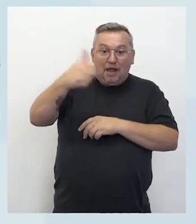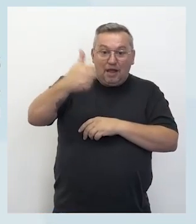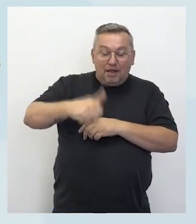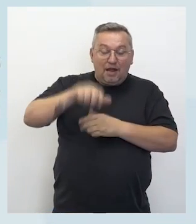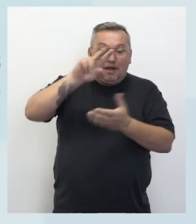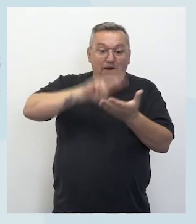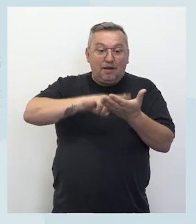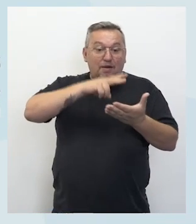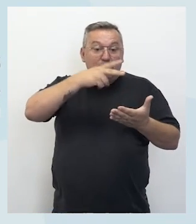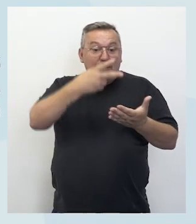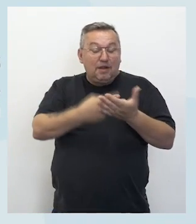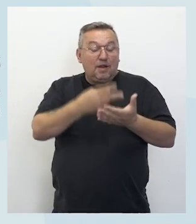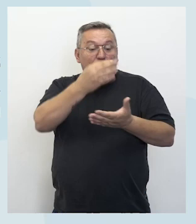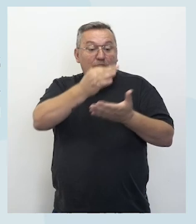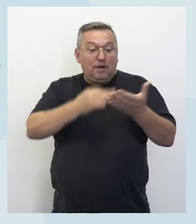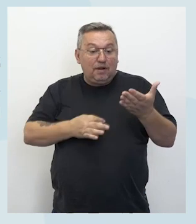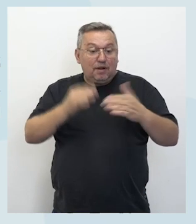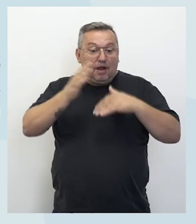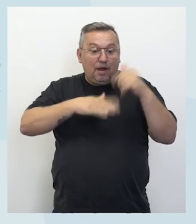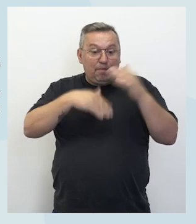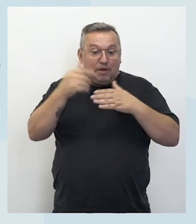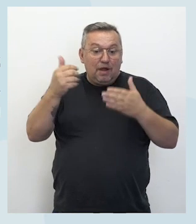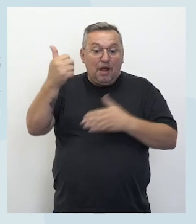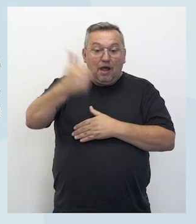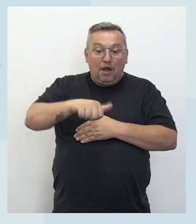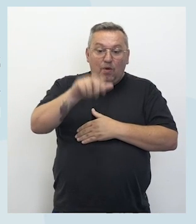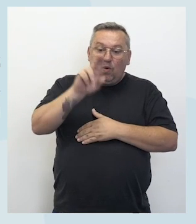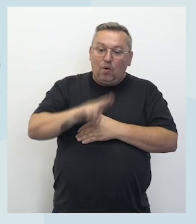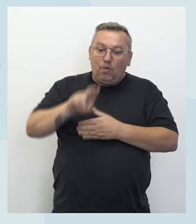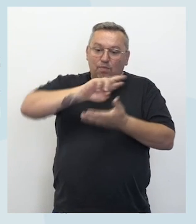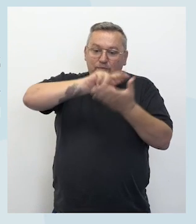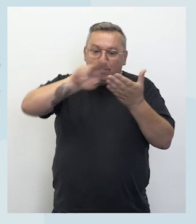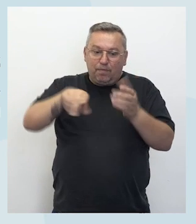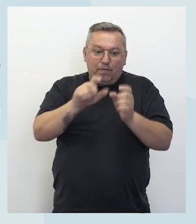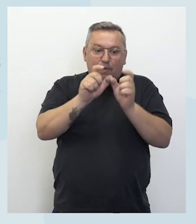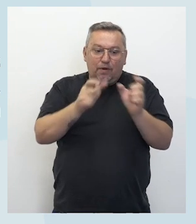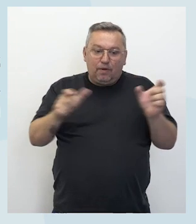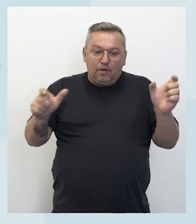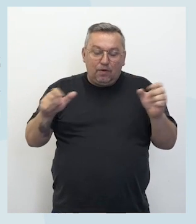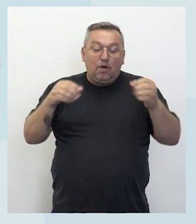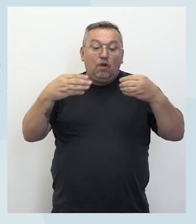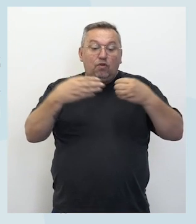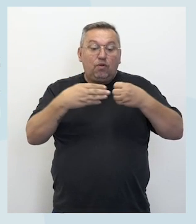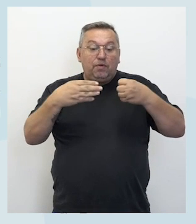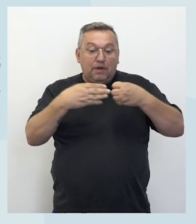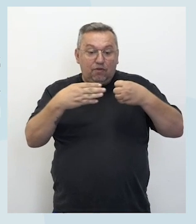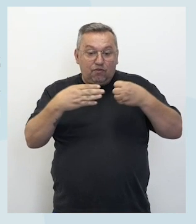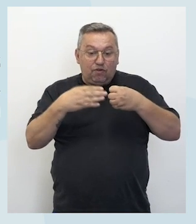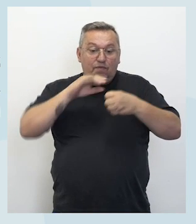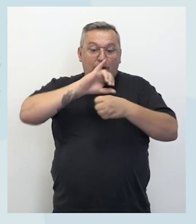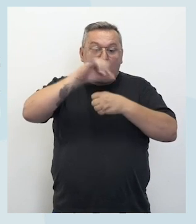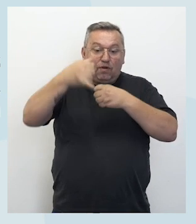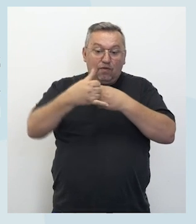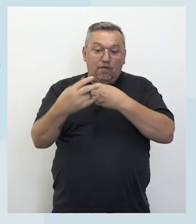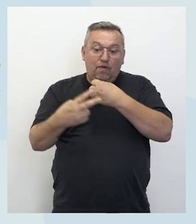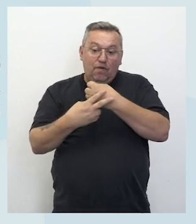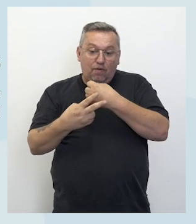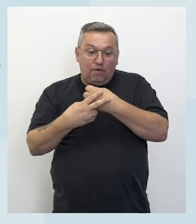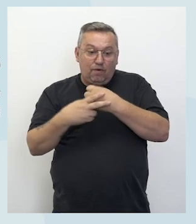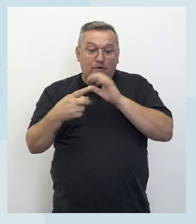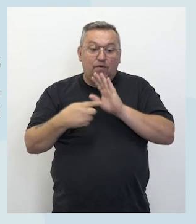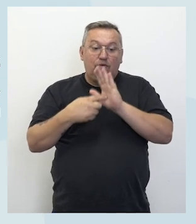interpretação textual. E a habilidade de hoje, analisar o uso de elementos gramaticais, substantivos, adjetivos e verbos nos